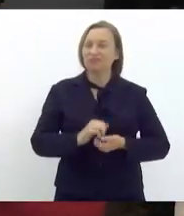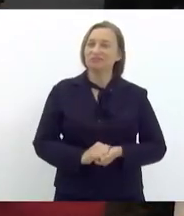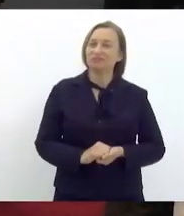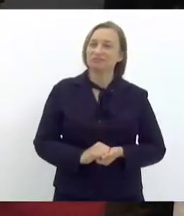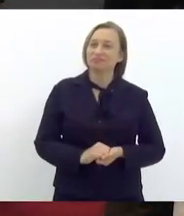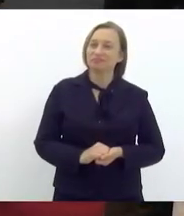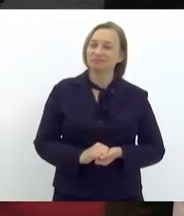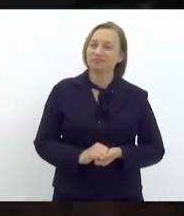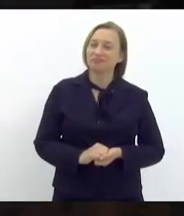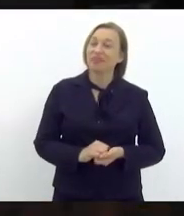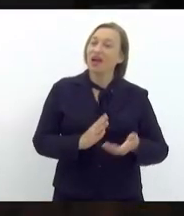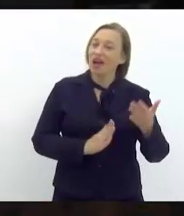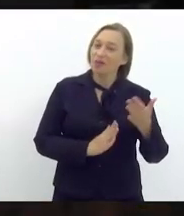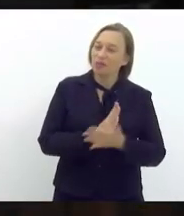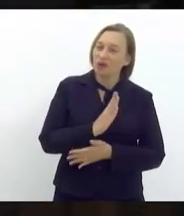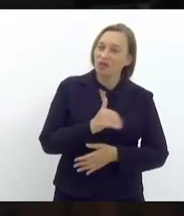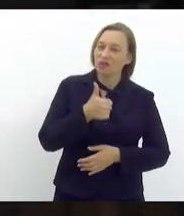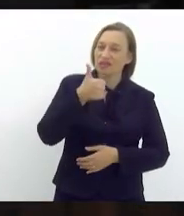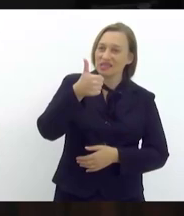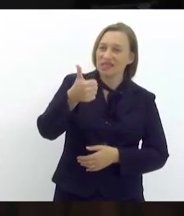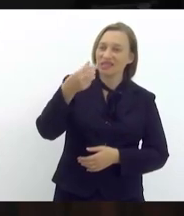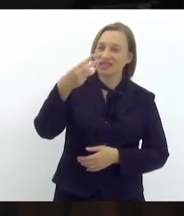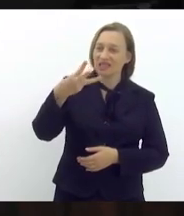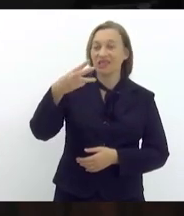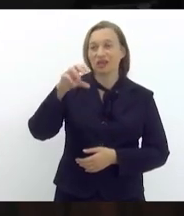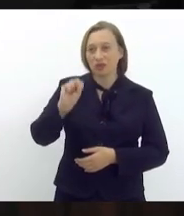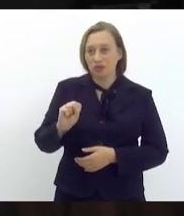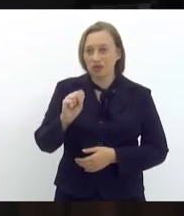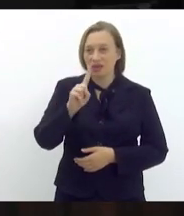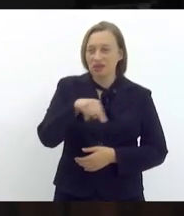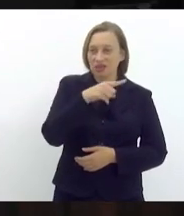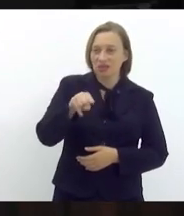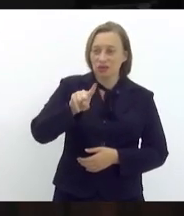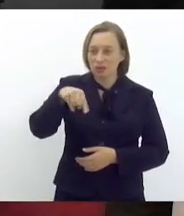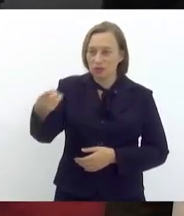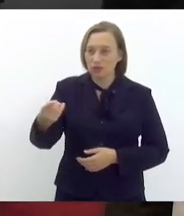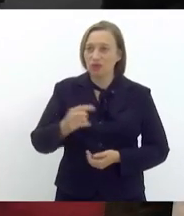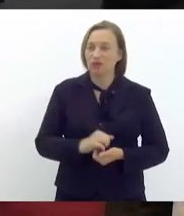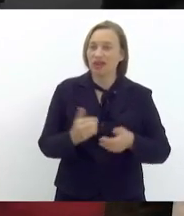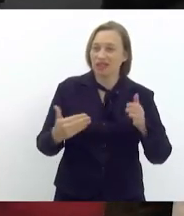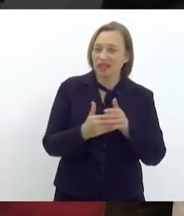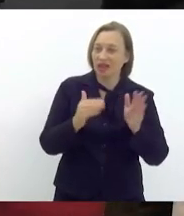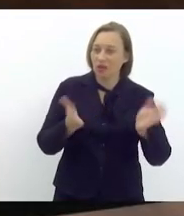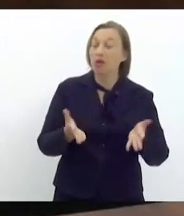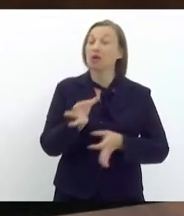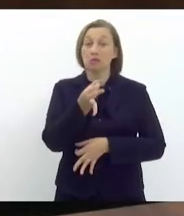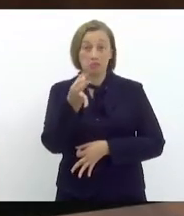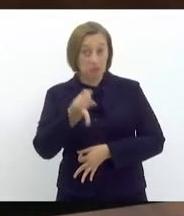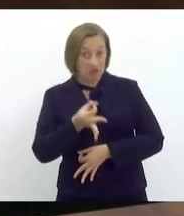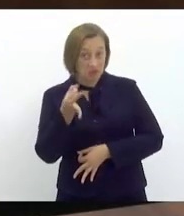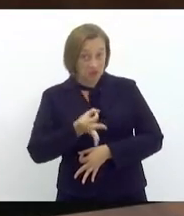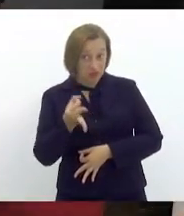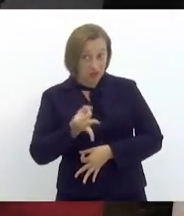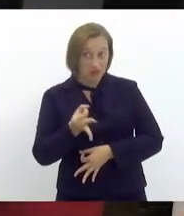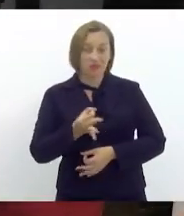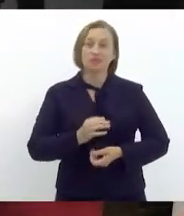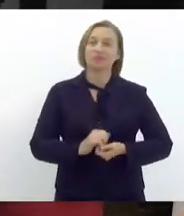a gente aprovou o 138 e rejeitou os demais até agora perfeitamente tá